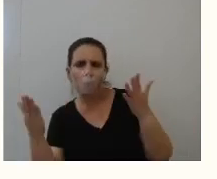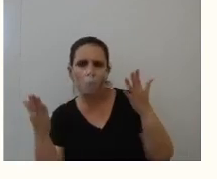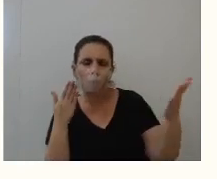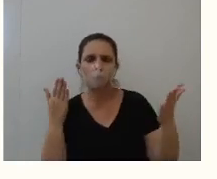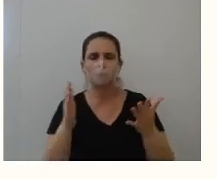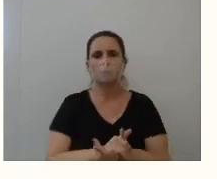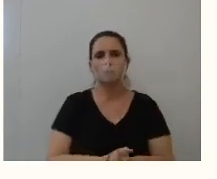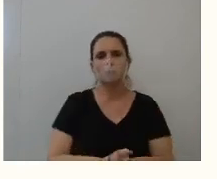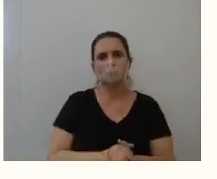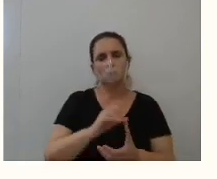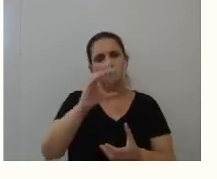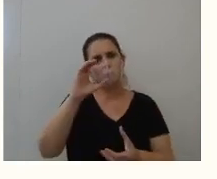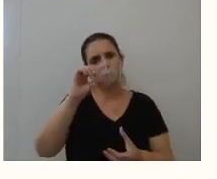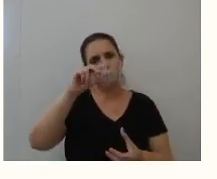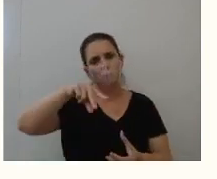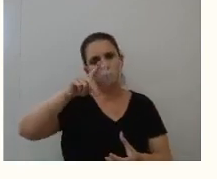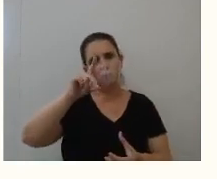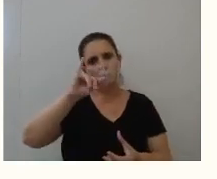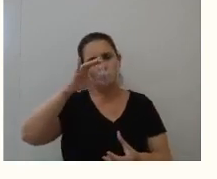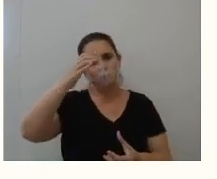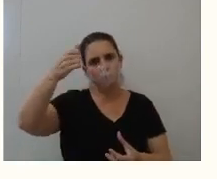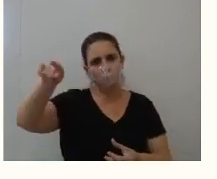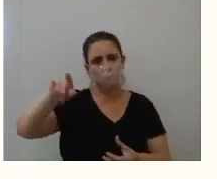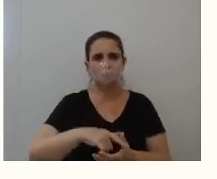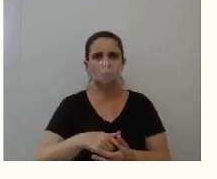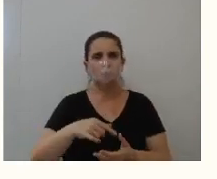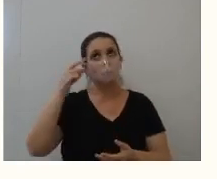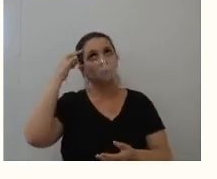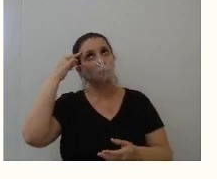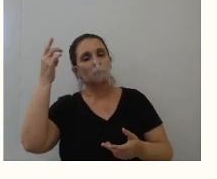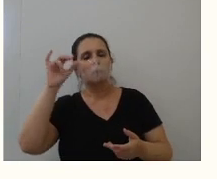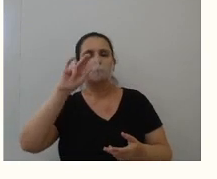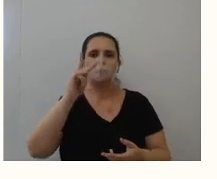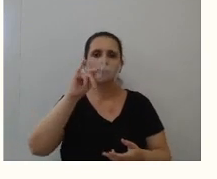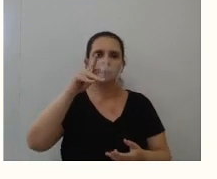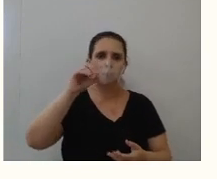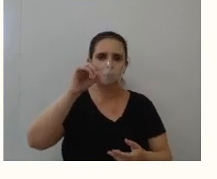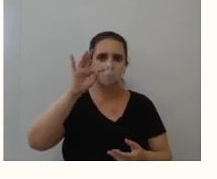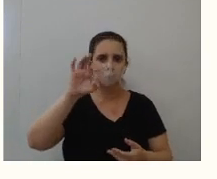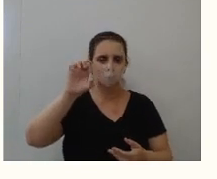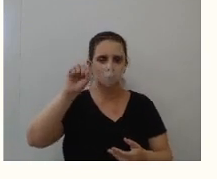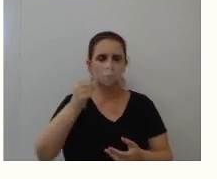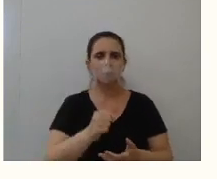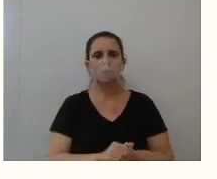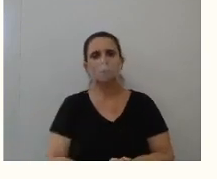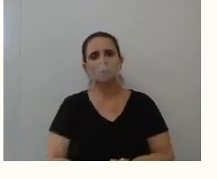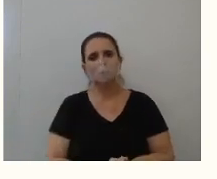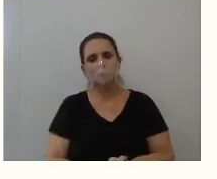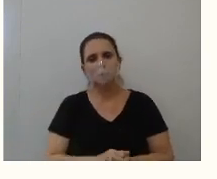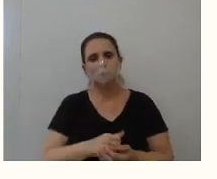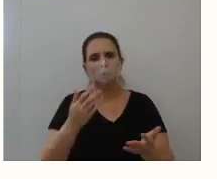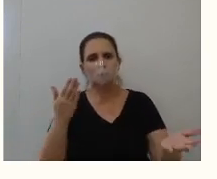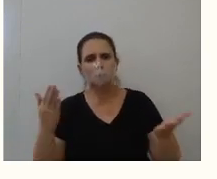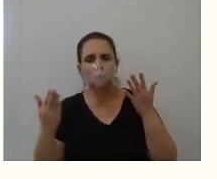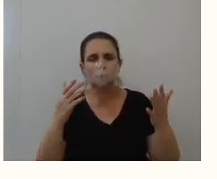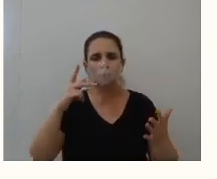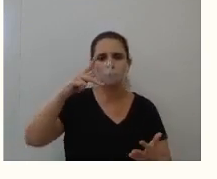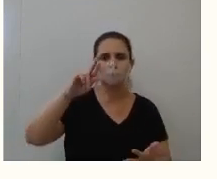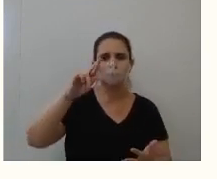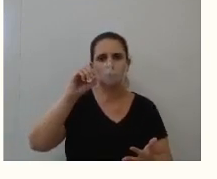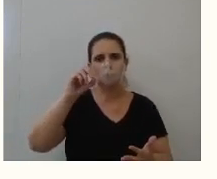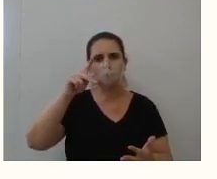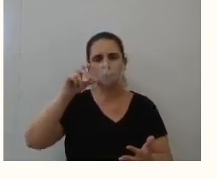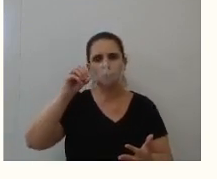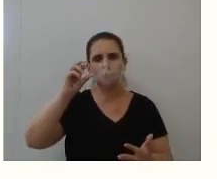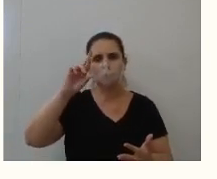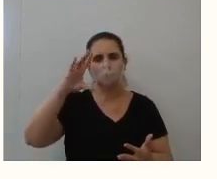concessão, condição ou hipótese, conformidade, consequência, finalidade, proporção e tempo.